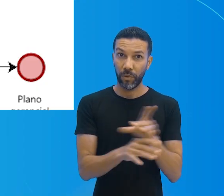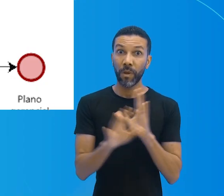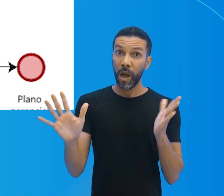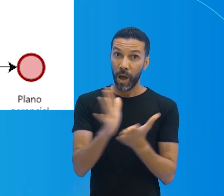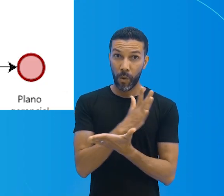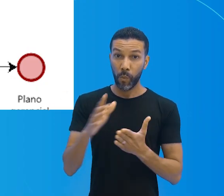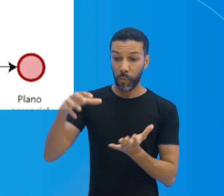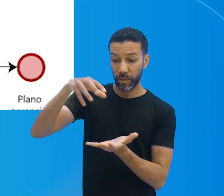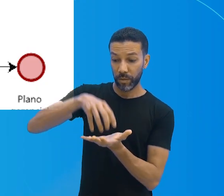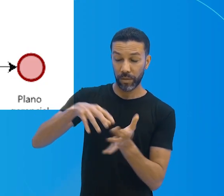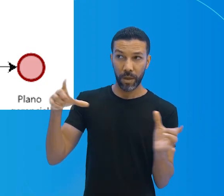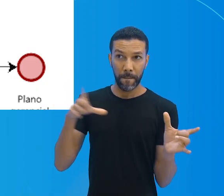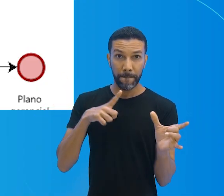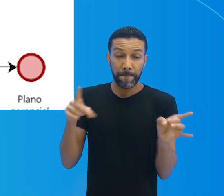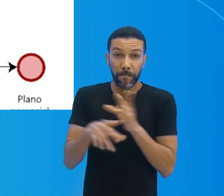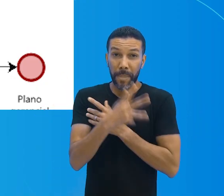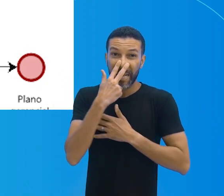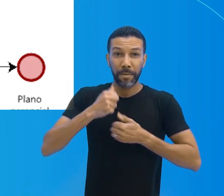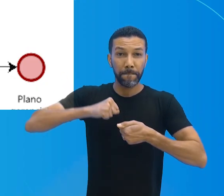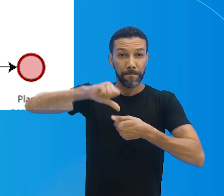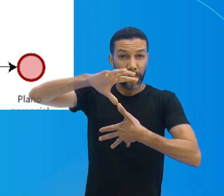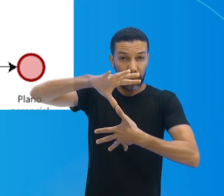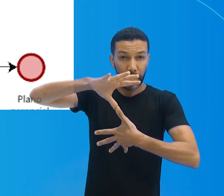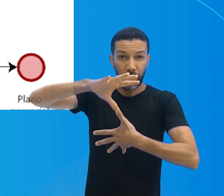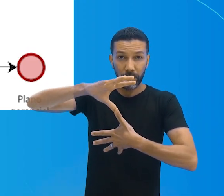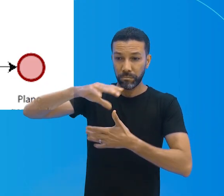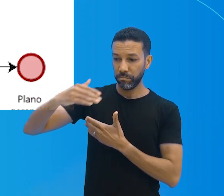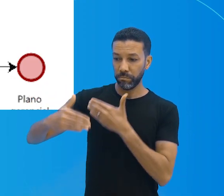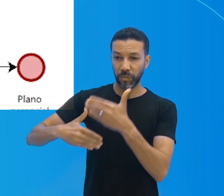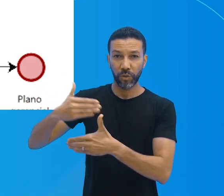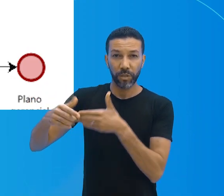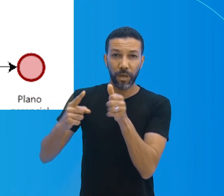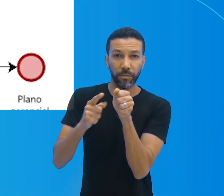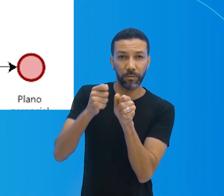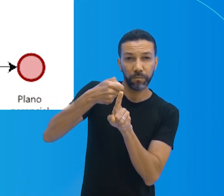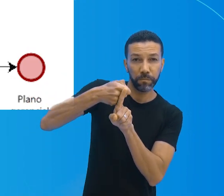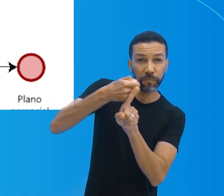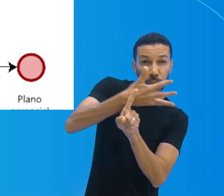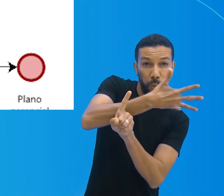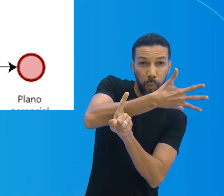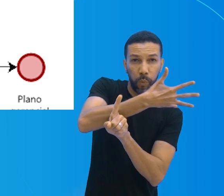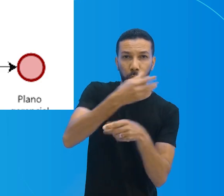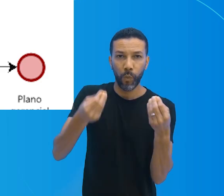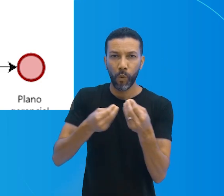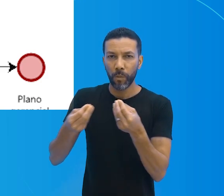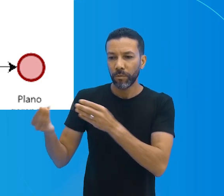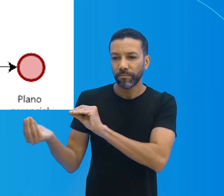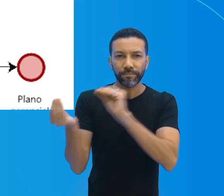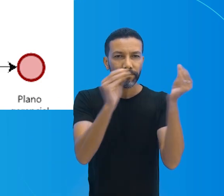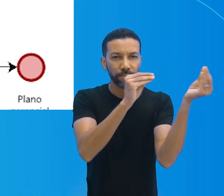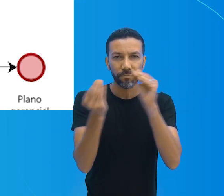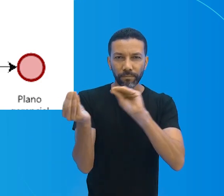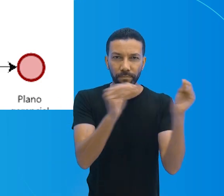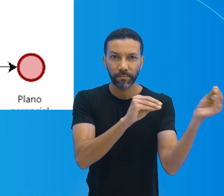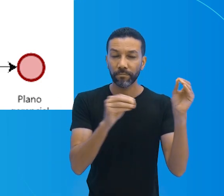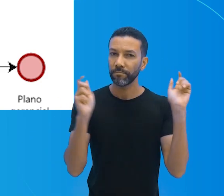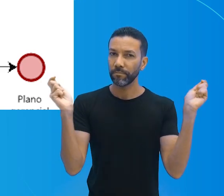já feitos podem usufruir deles também, certo? Nós vamos ver isso na tela do sistema,